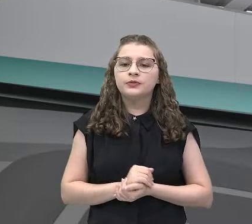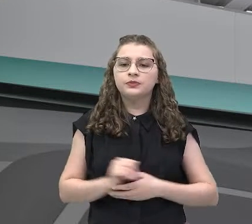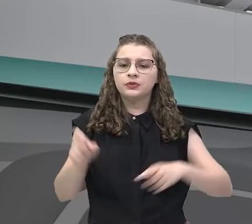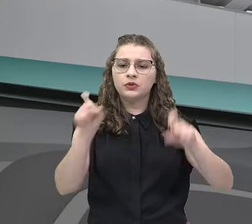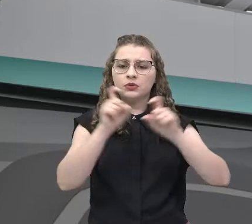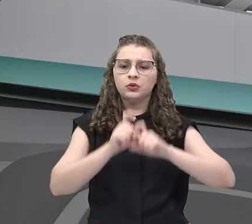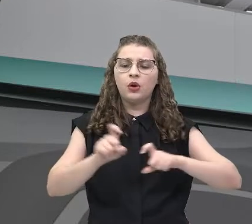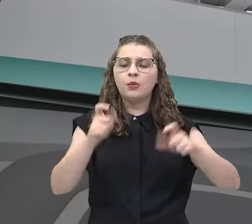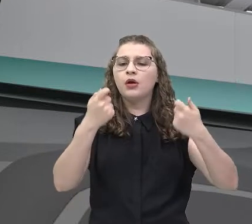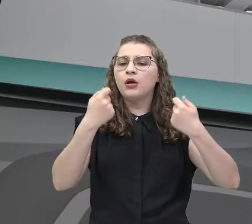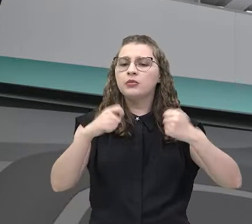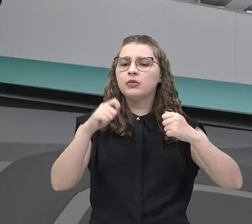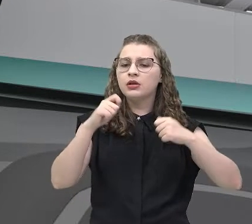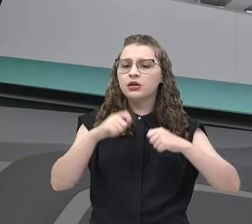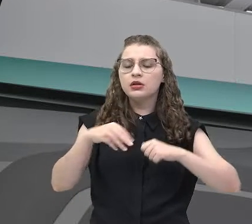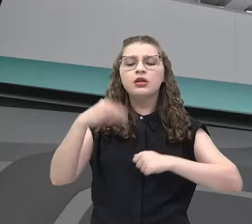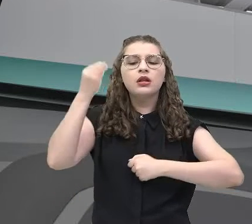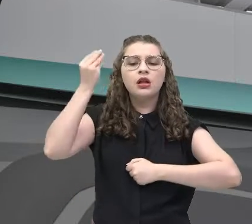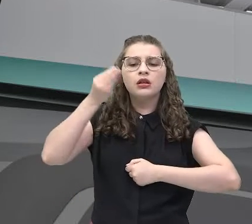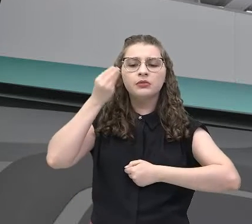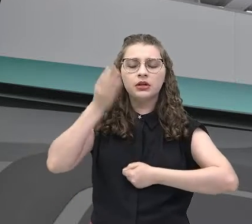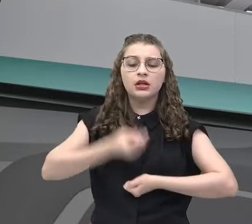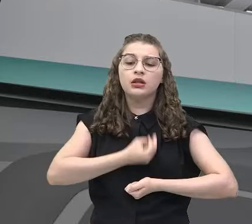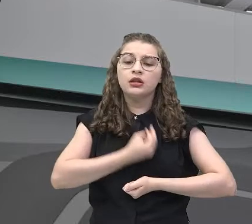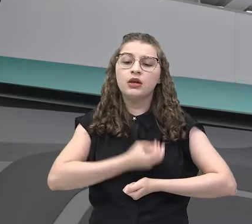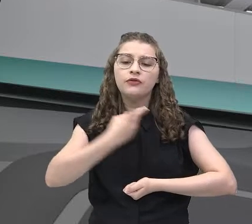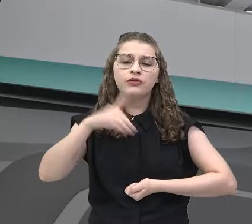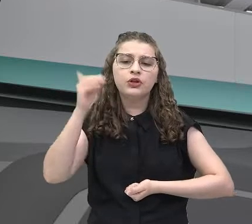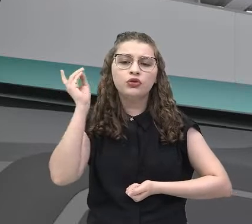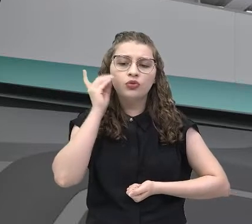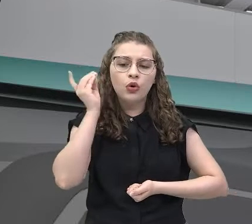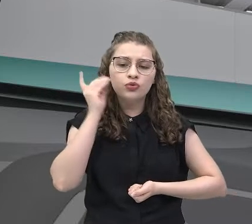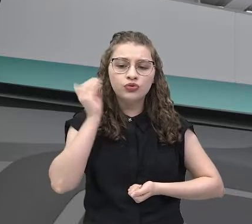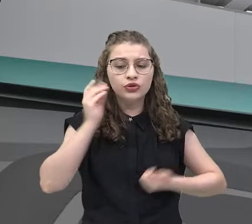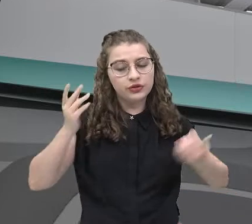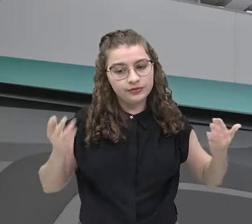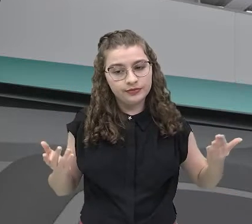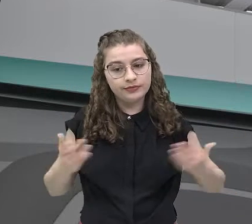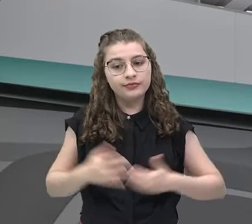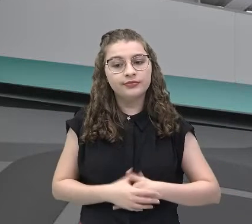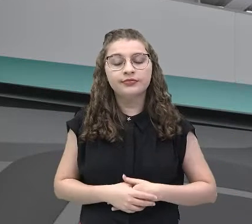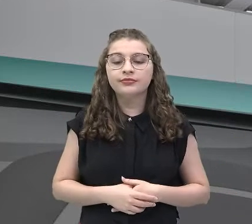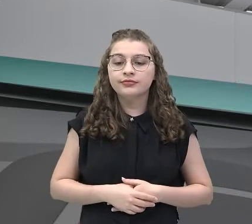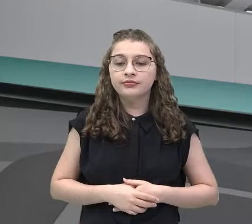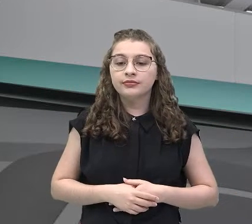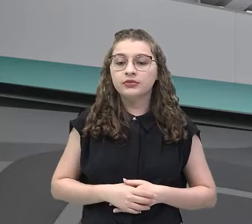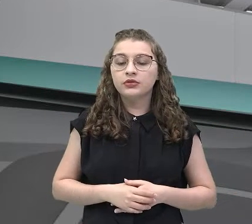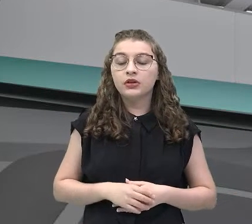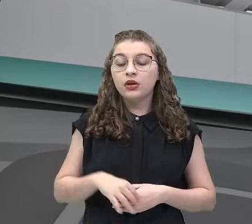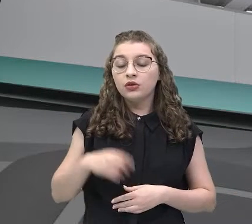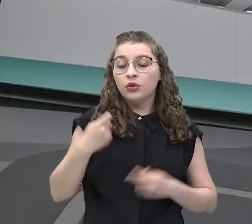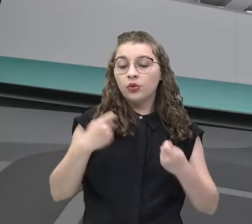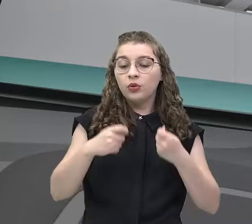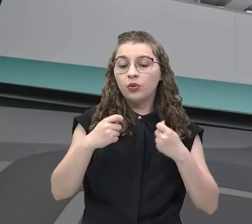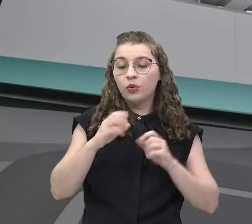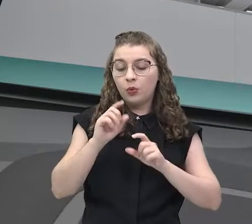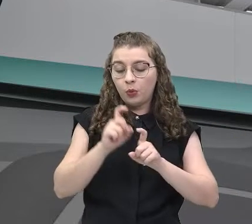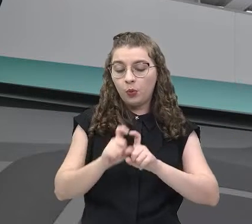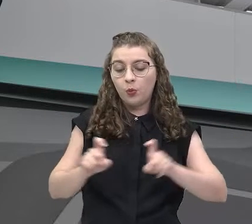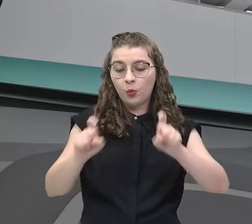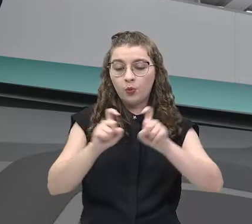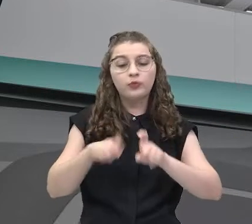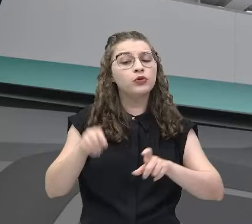são necessários na nossa vida do dia a dia. Então, ele está afirmando, computadores são necessários na nossa vida do dia a